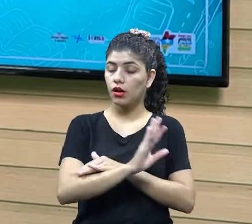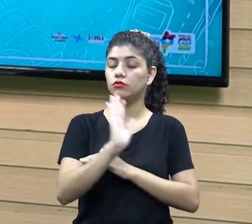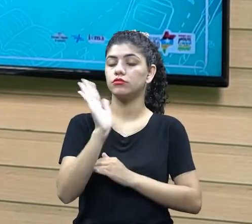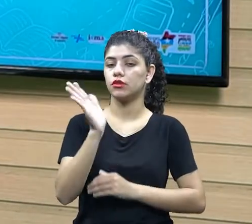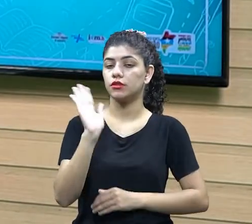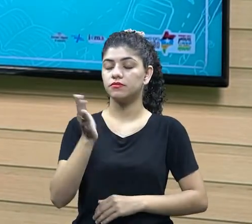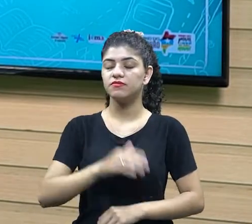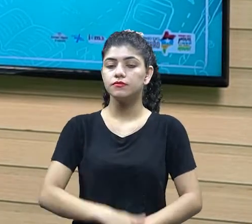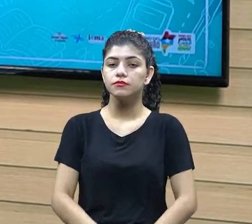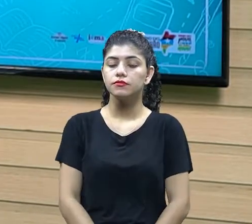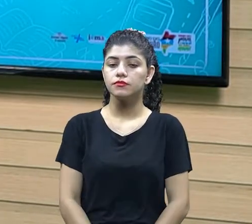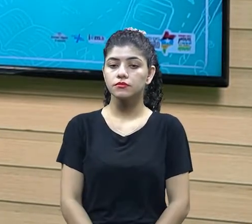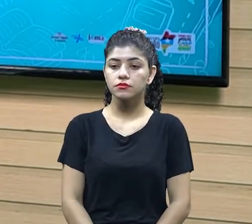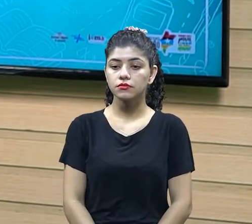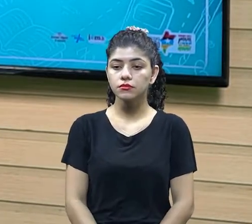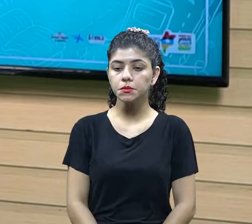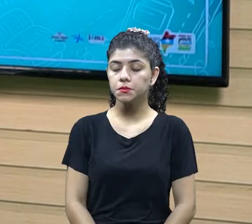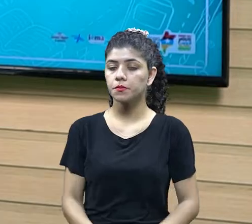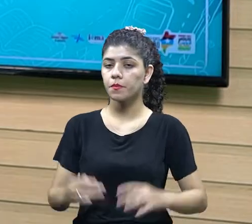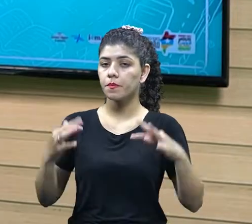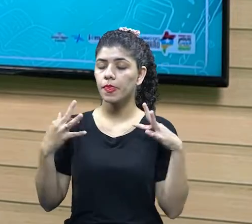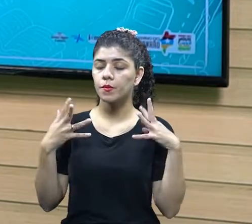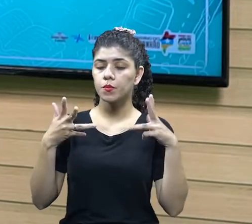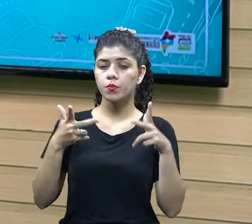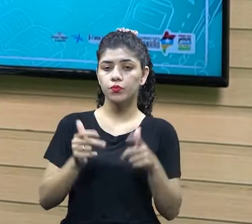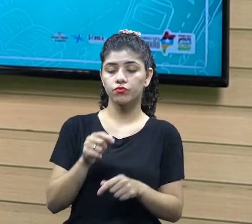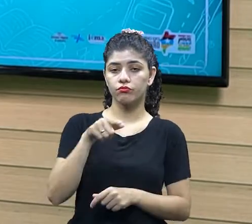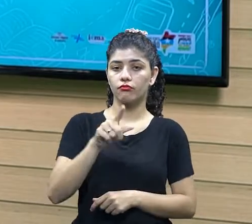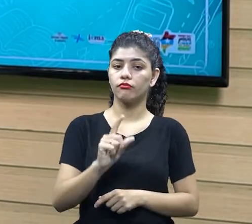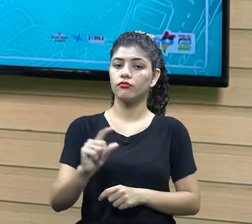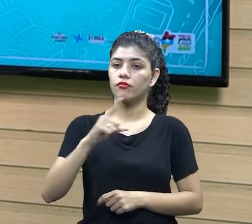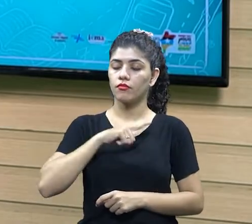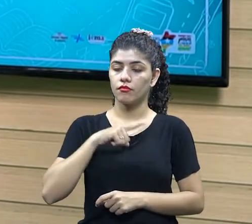uma reserva de lucro, certo? Com tudo que você